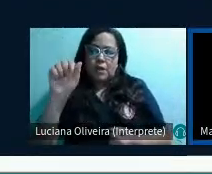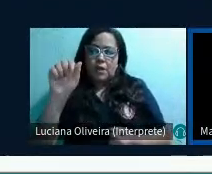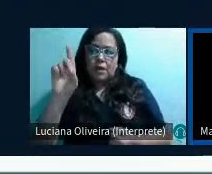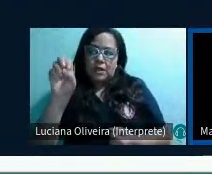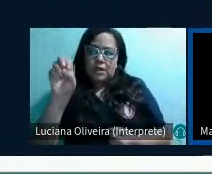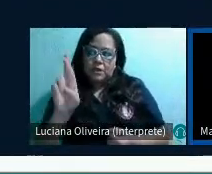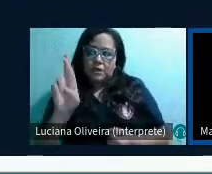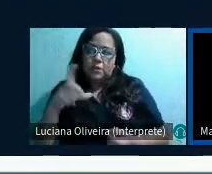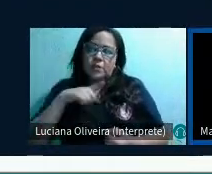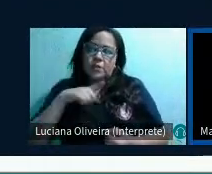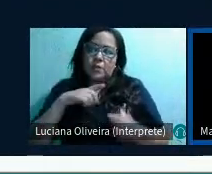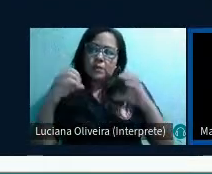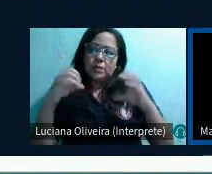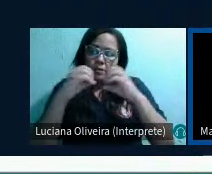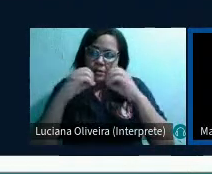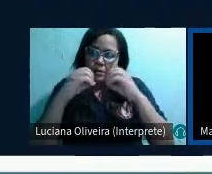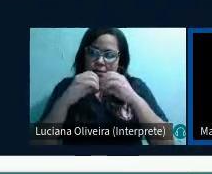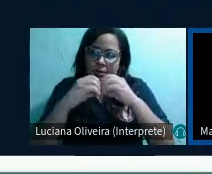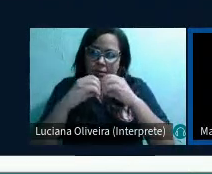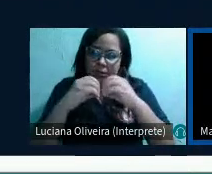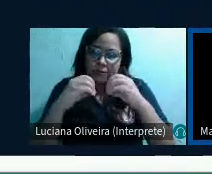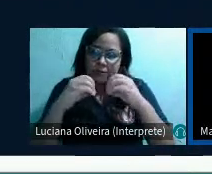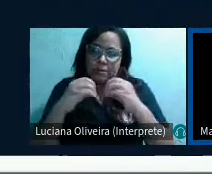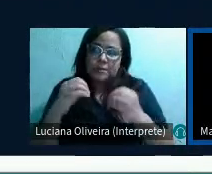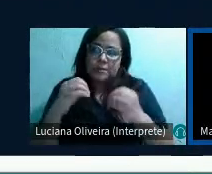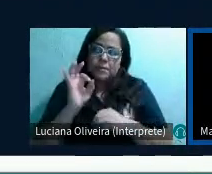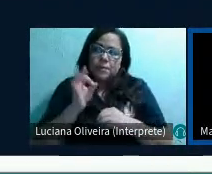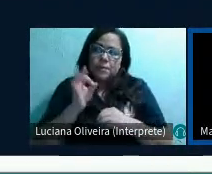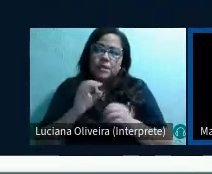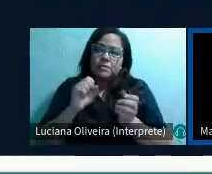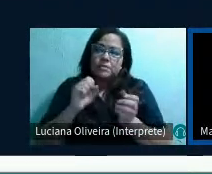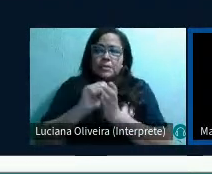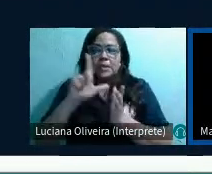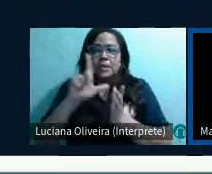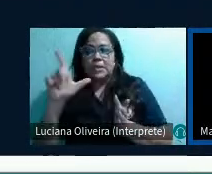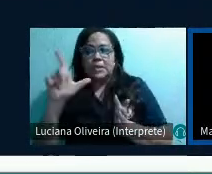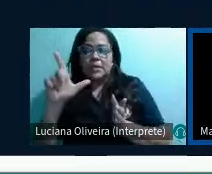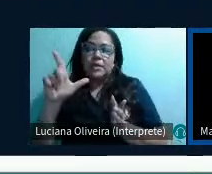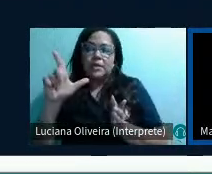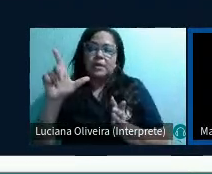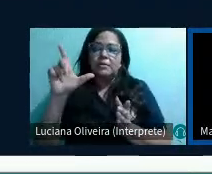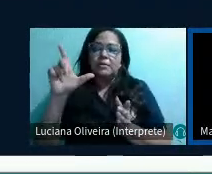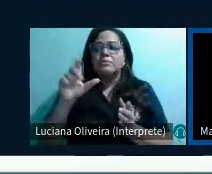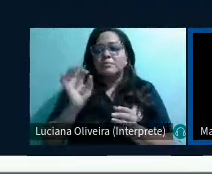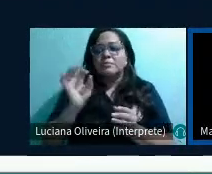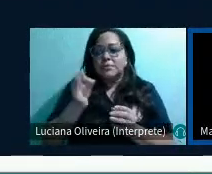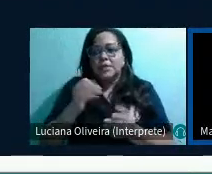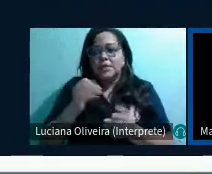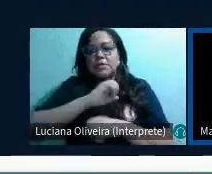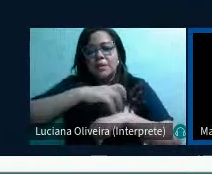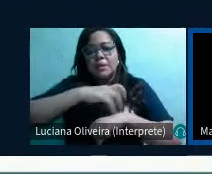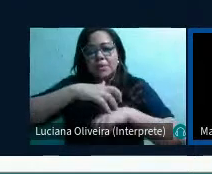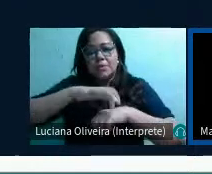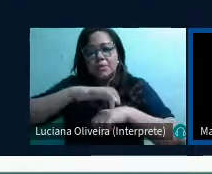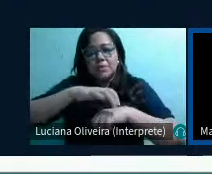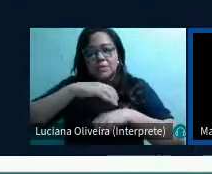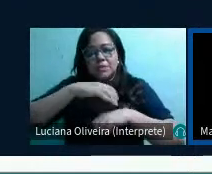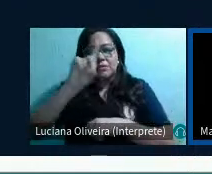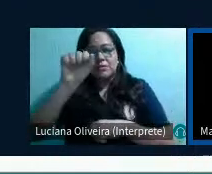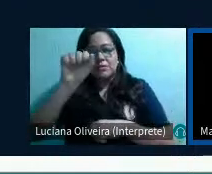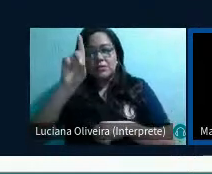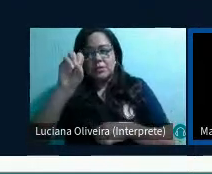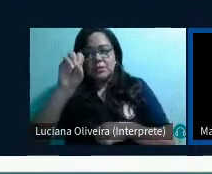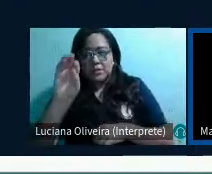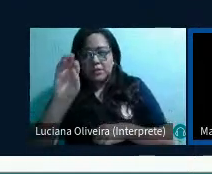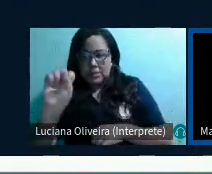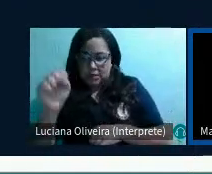controlador, ele está fazendo essa ponte, né? Ele tá ligando, né? E processando os dados, e ele está fazendo essa ponte com